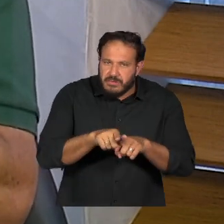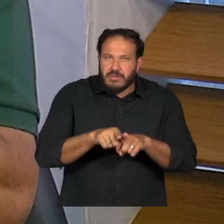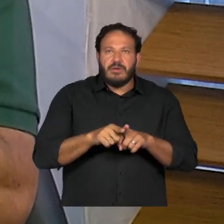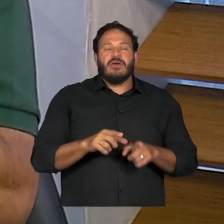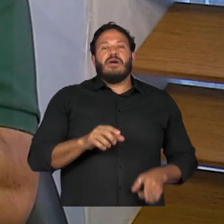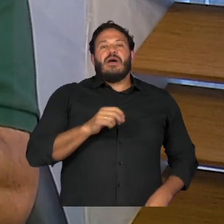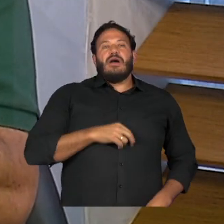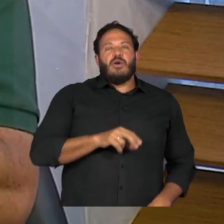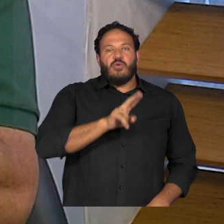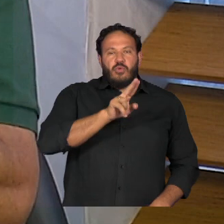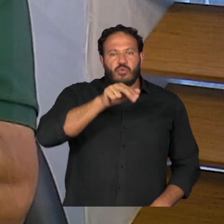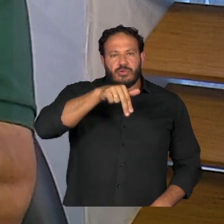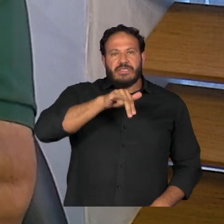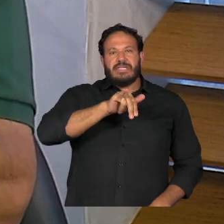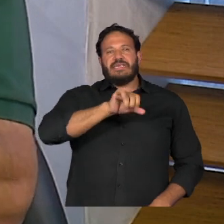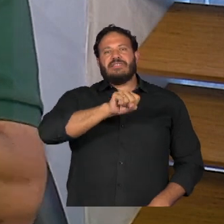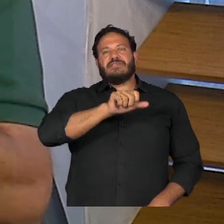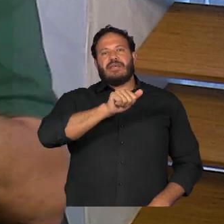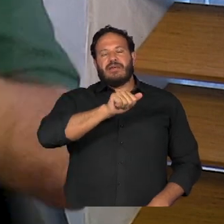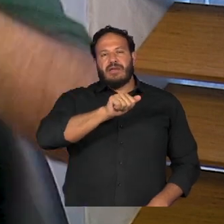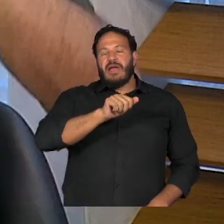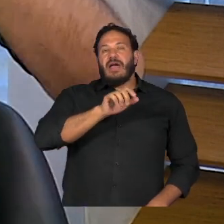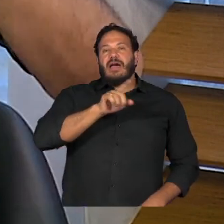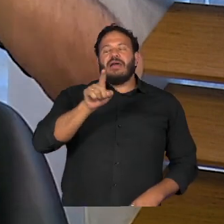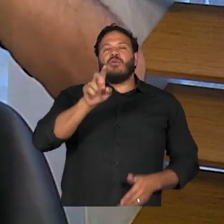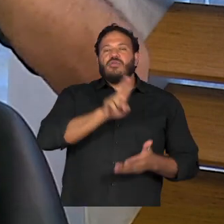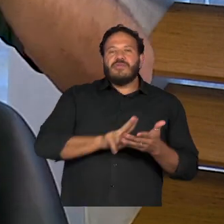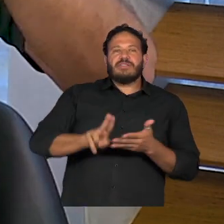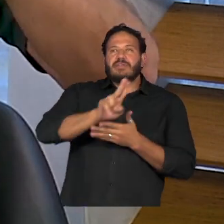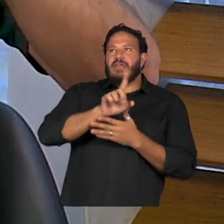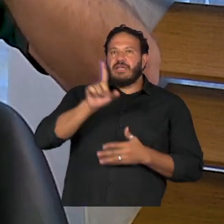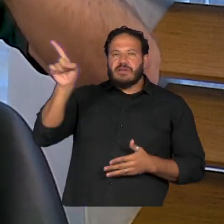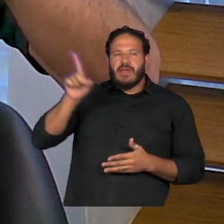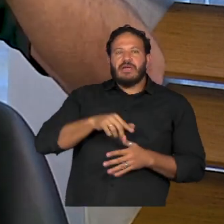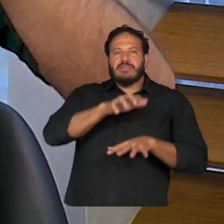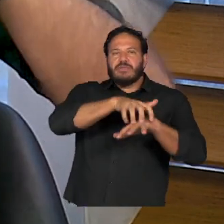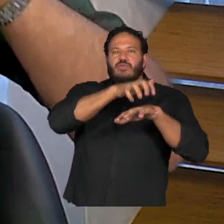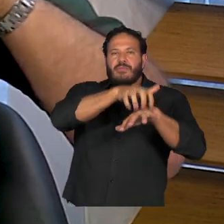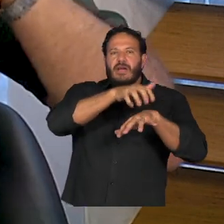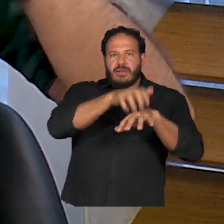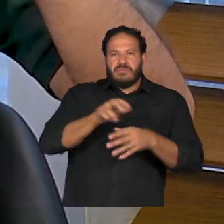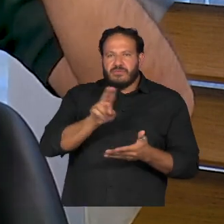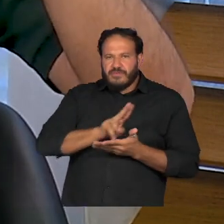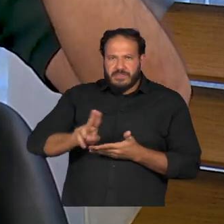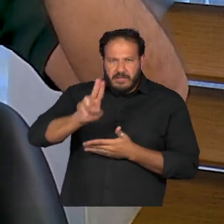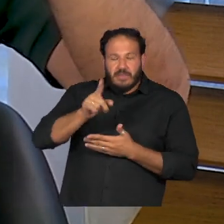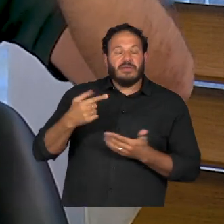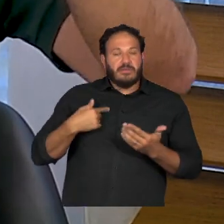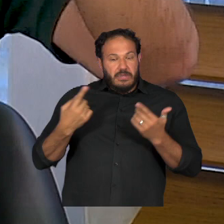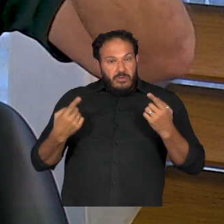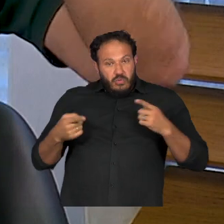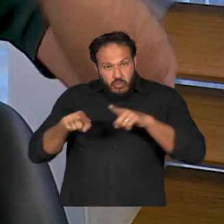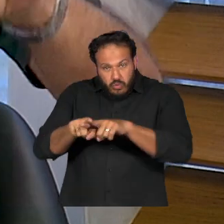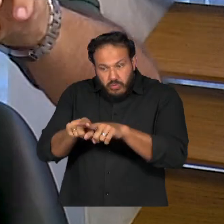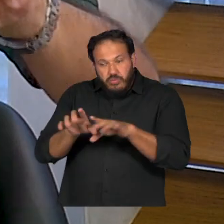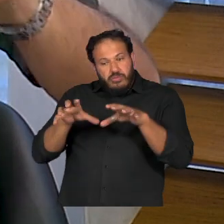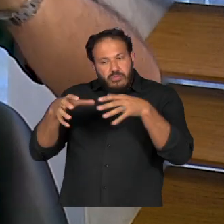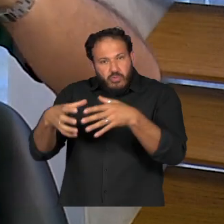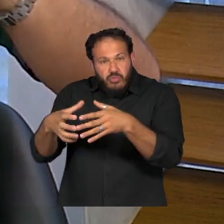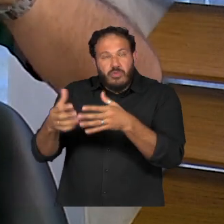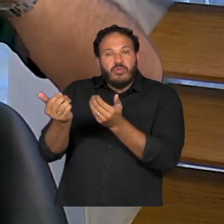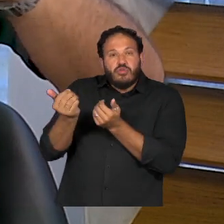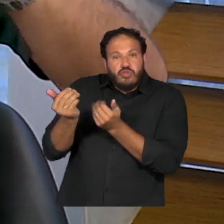Universidade de Santo Amaro e mantemos dois grupos de jovens com os nossos profissionais dentro